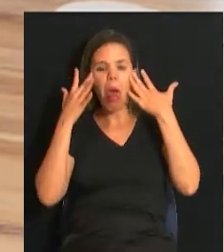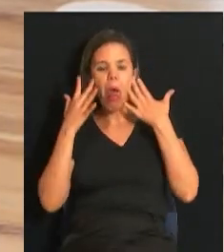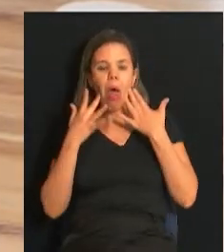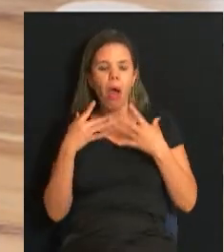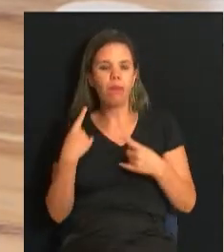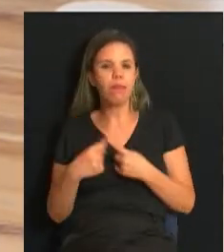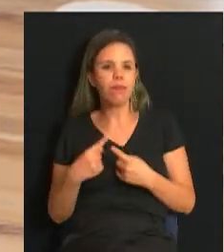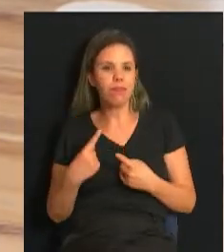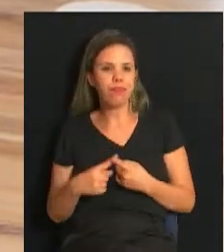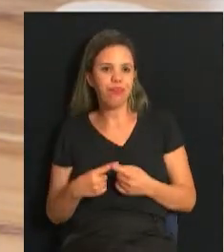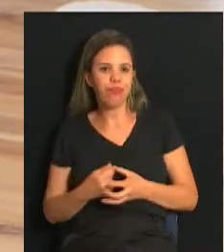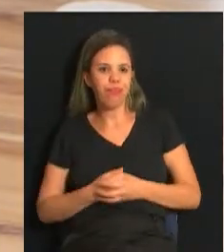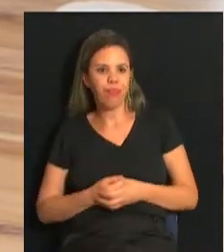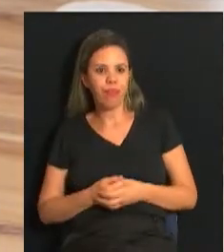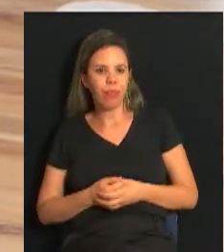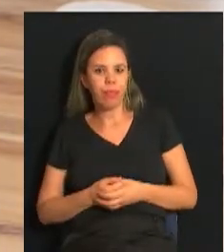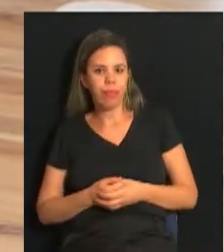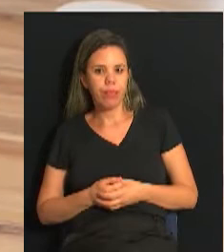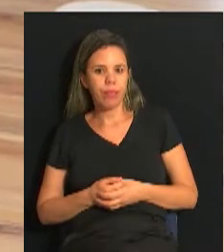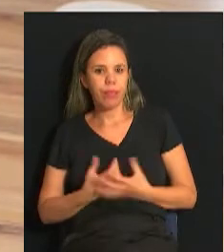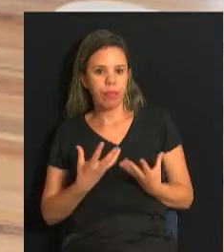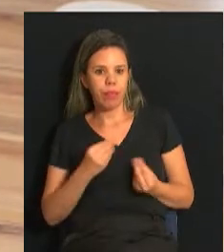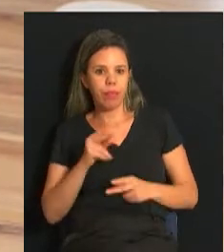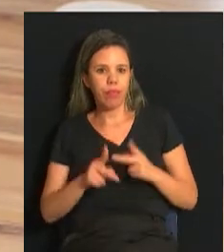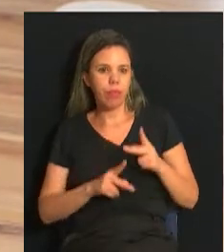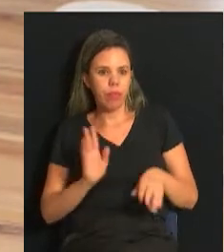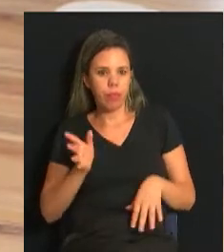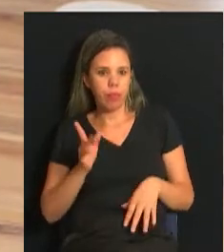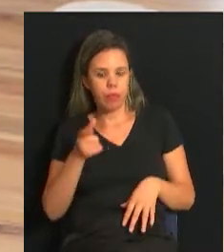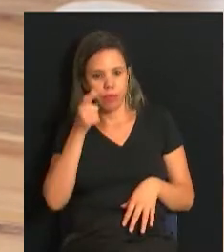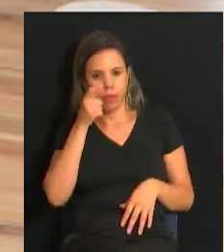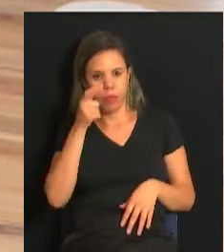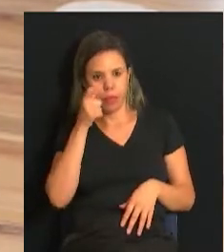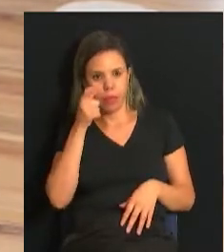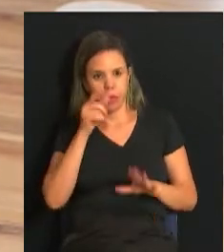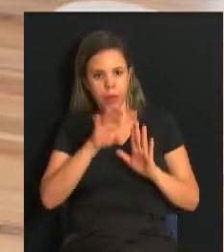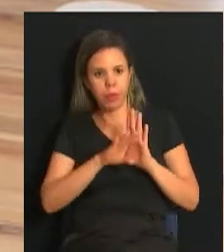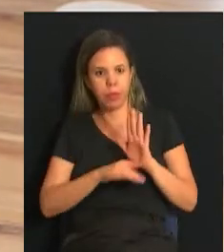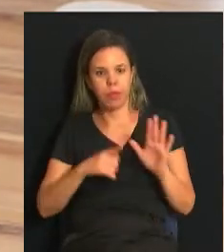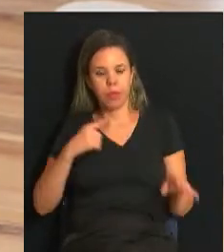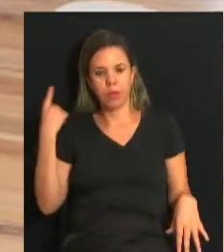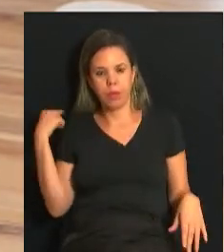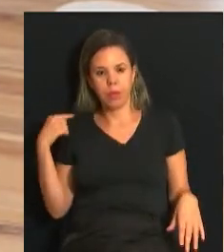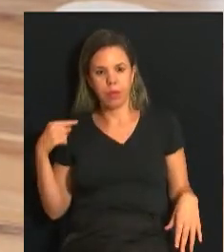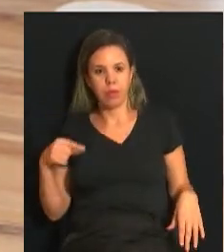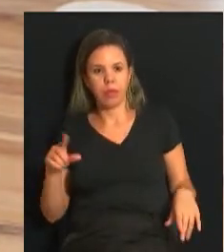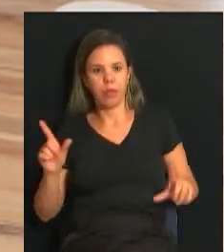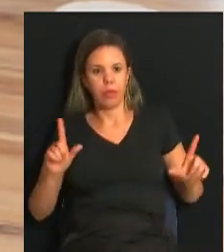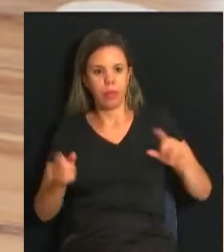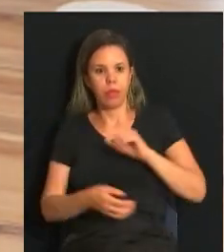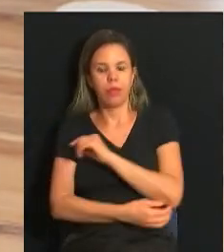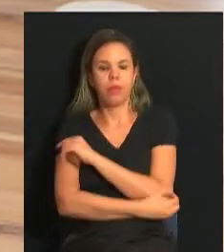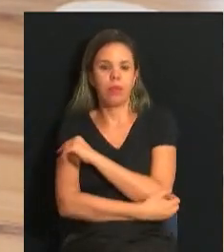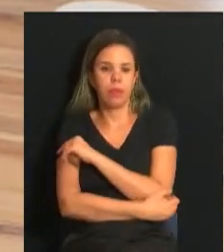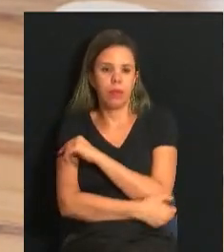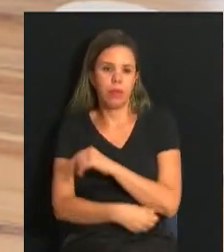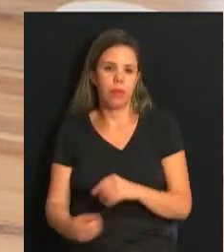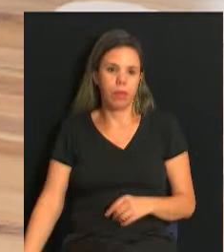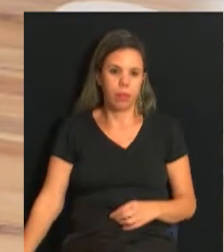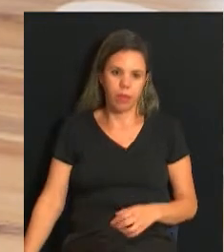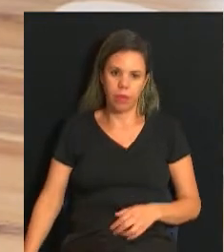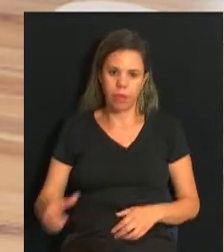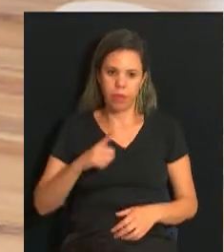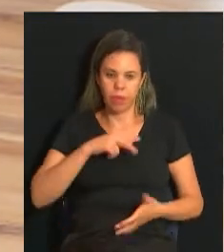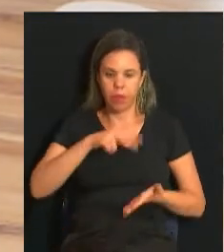assim eu acho que muita gente já viu tal que até um programa em não problema na previsão é que